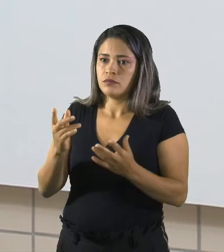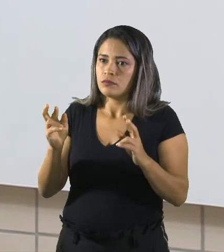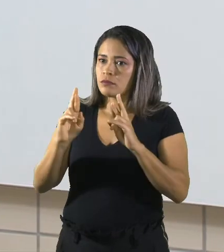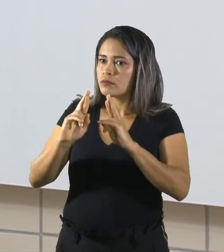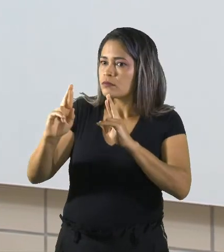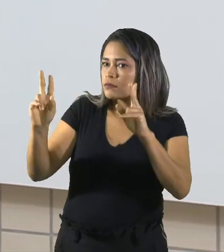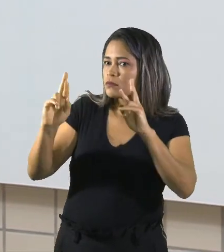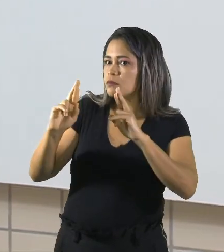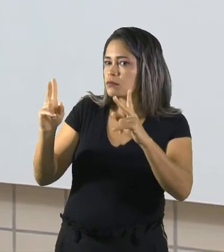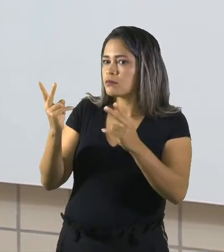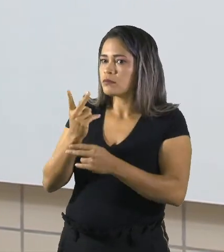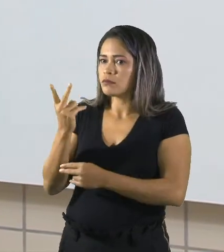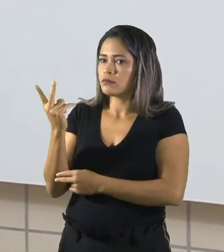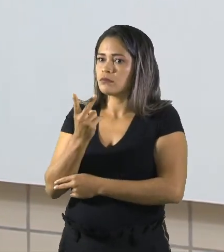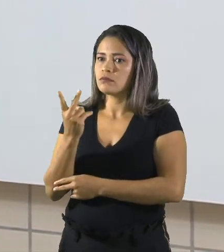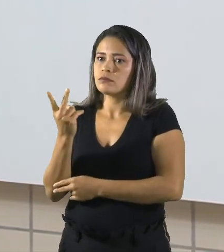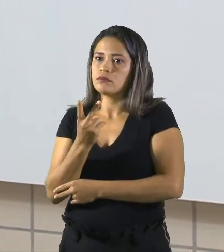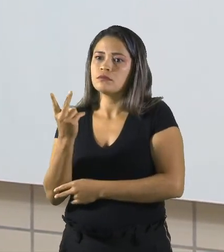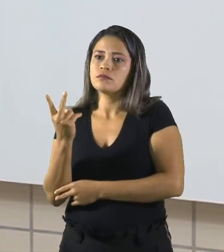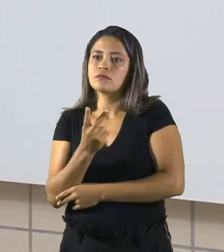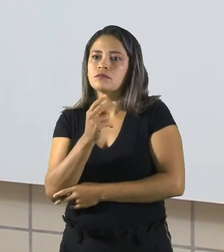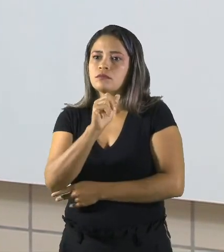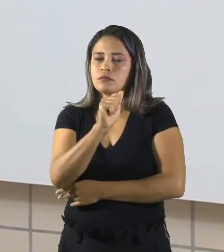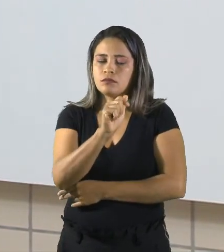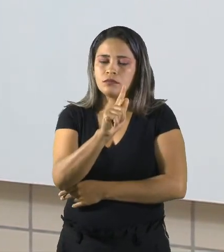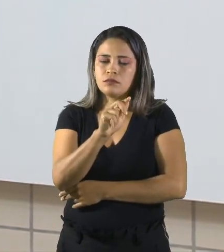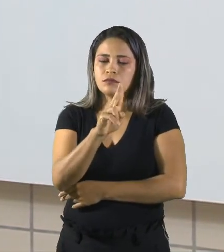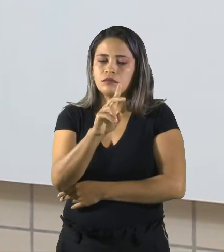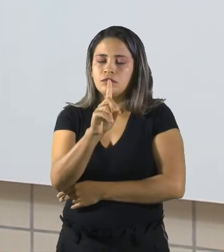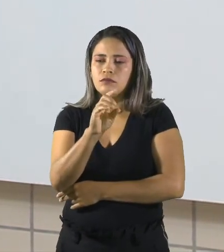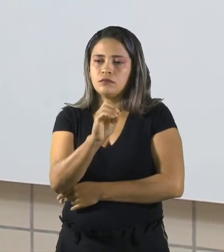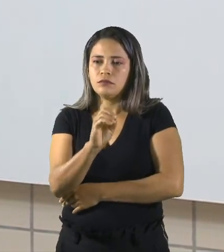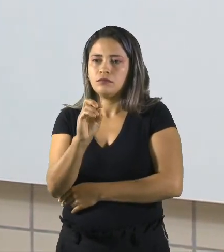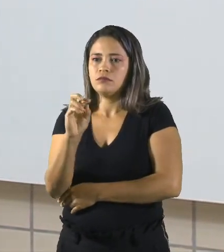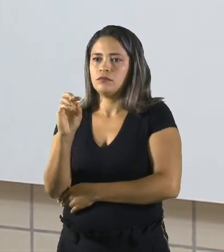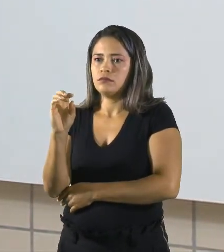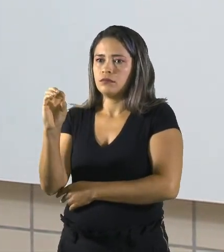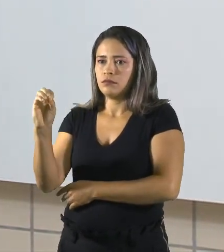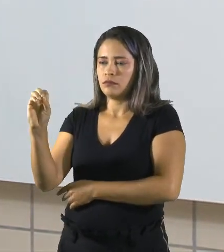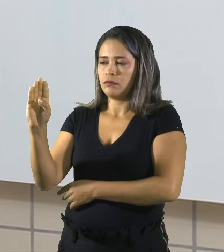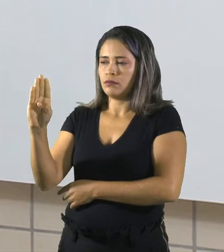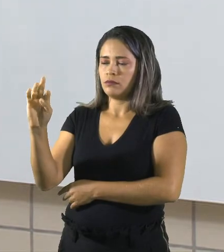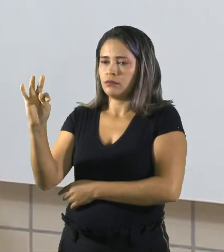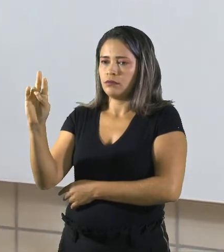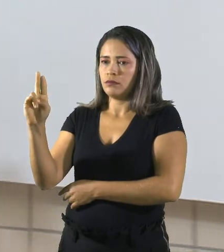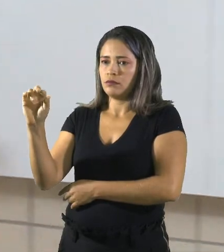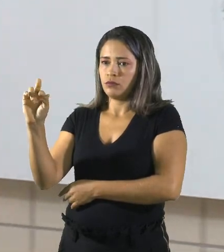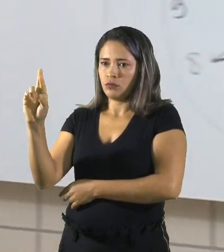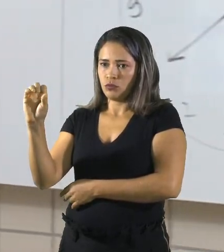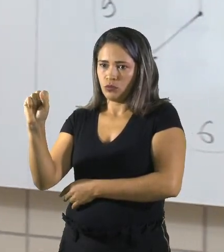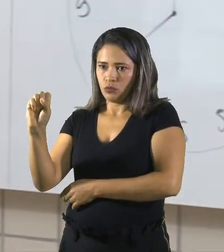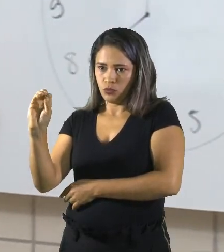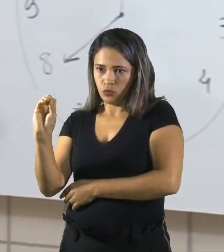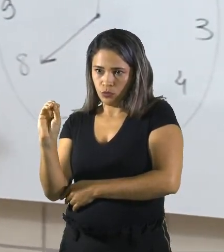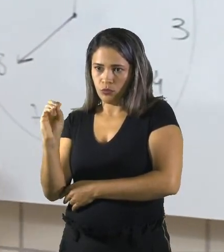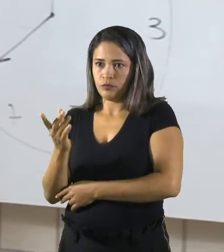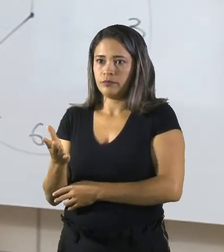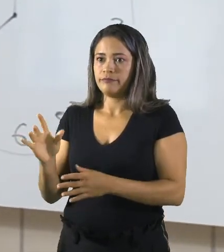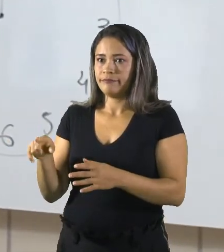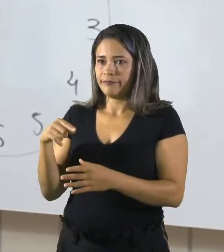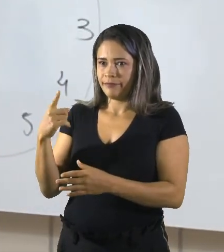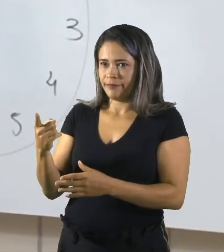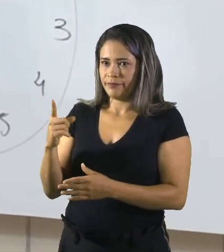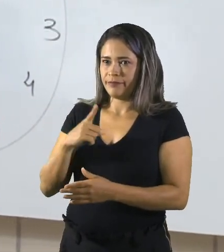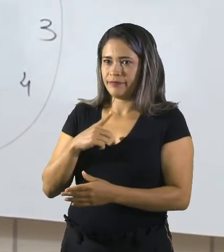diferenciação entre um ângulo agudo e um ângulo obtuso. E para nós fecharmos a nossa aula, vejam só, essa questão caiu lá na